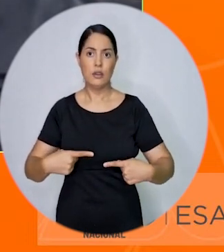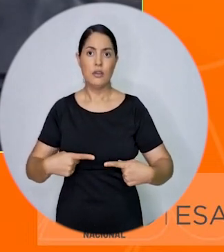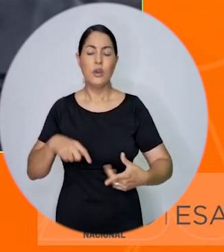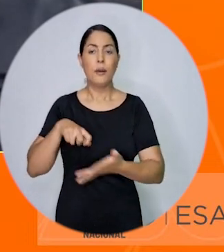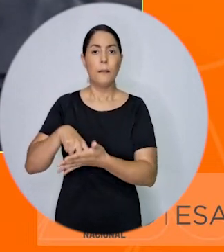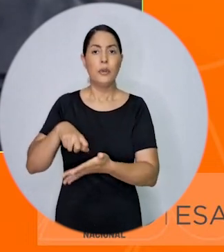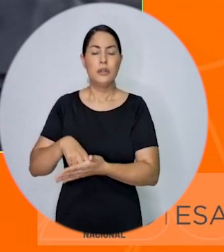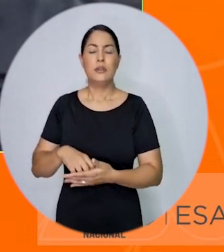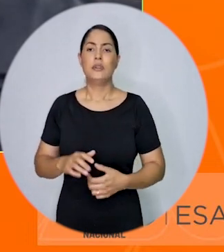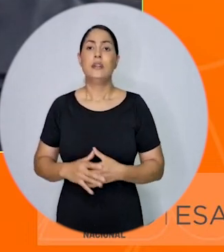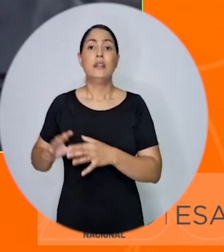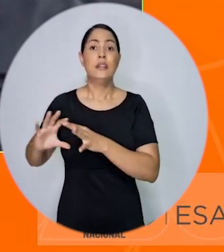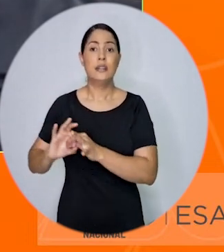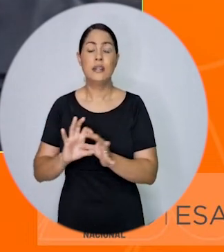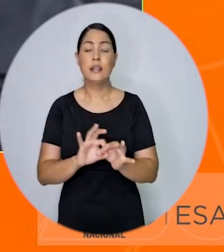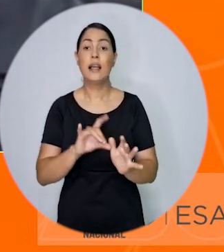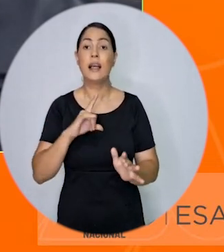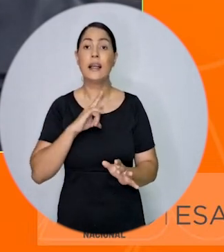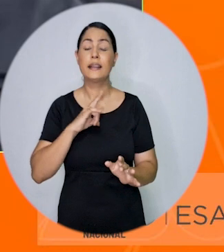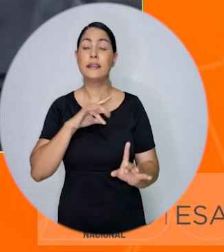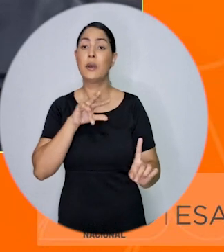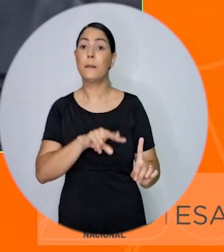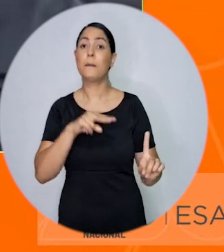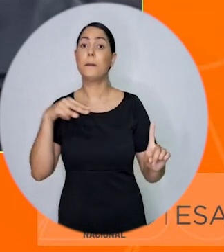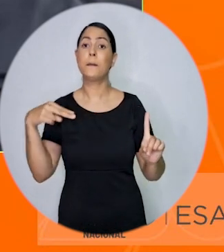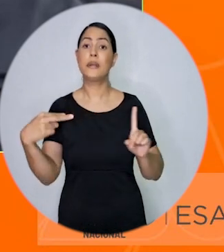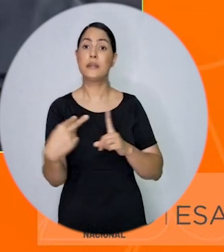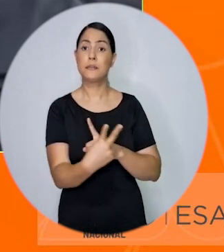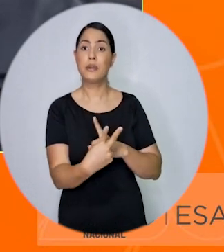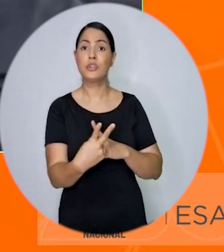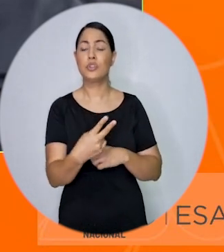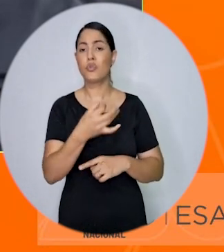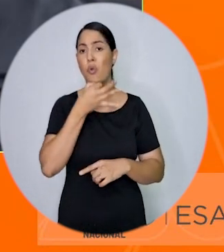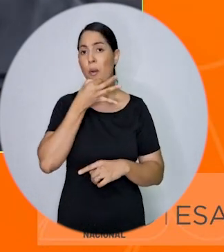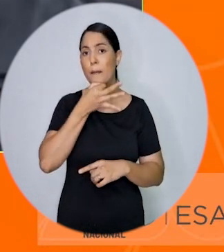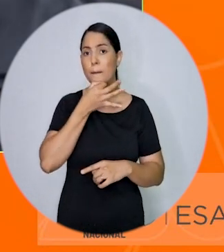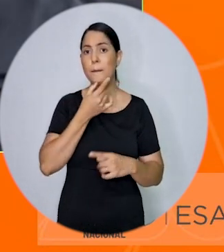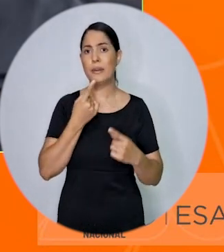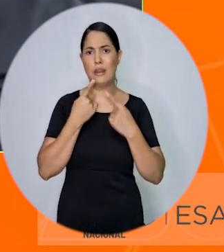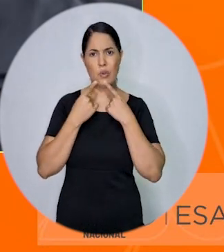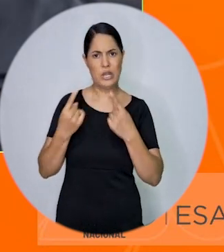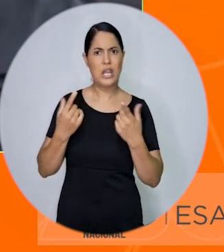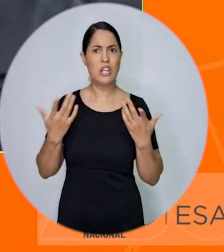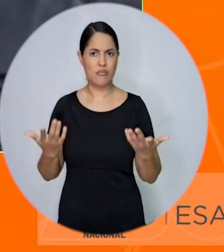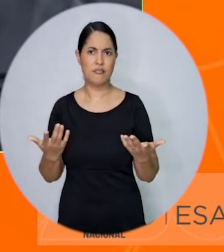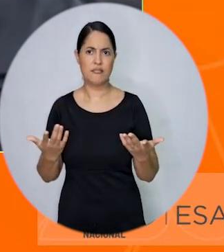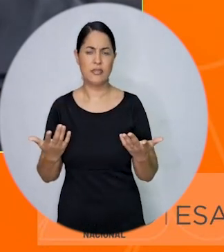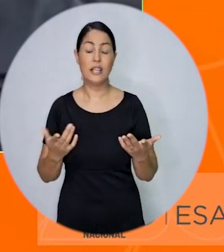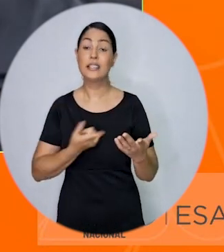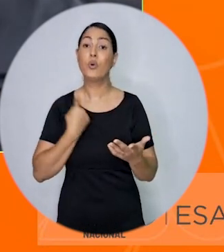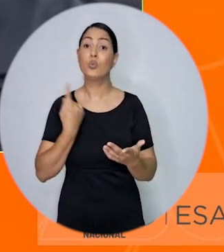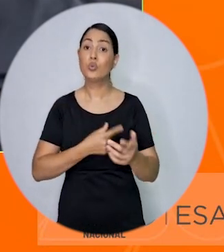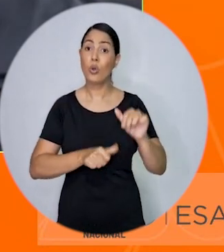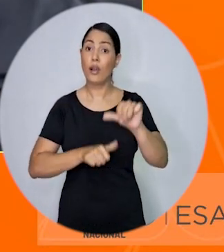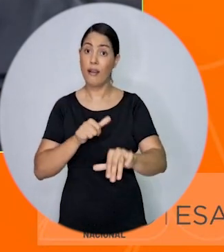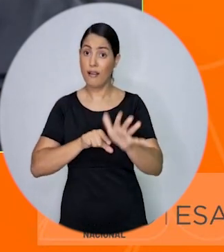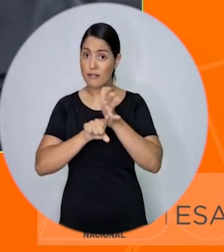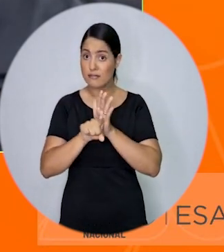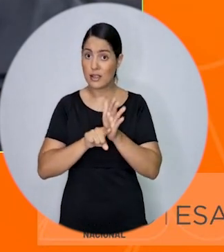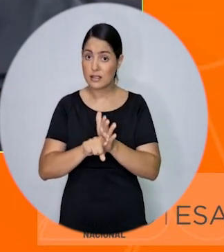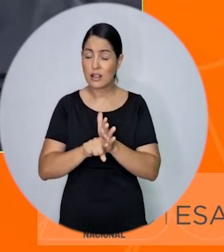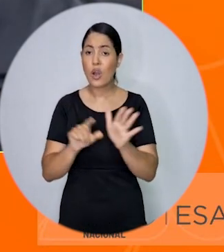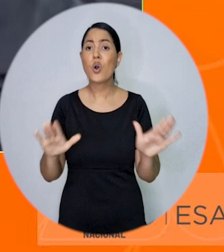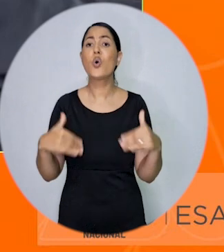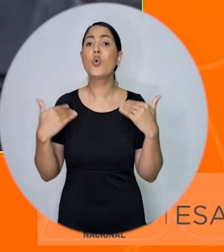Então, na economia política da punição, a partir de uma visão de crítica da economia política, a gente consegue